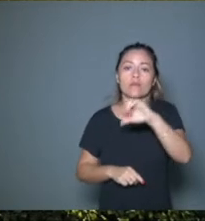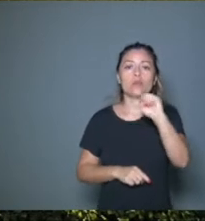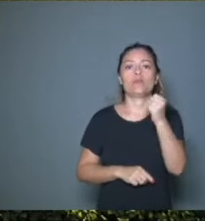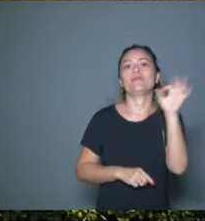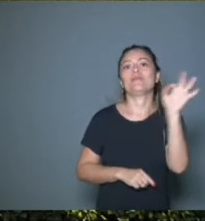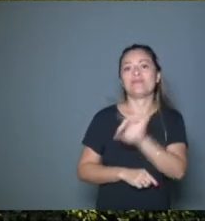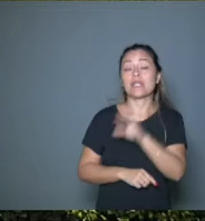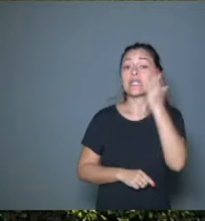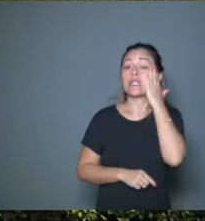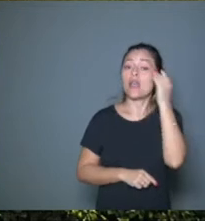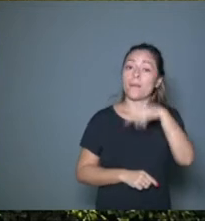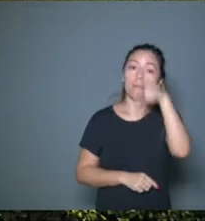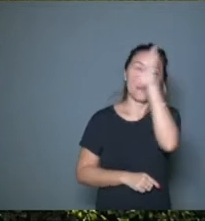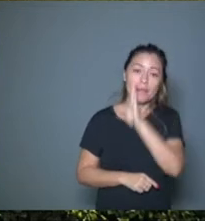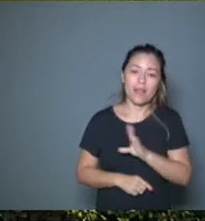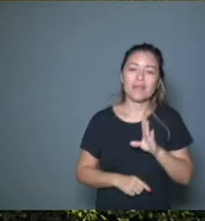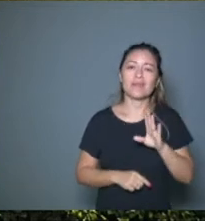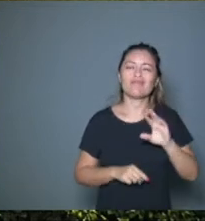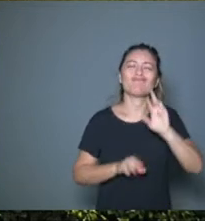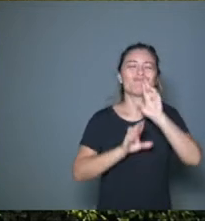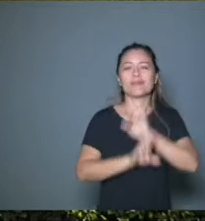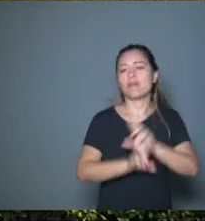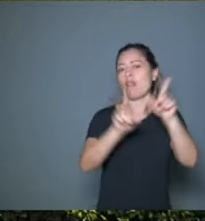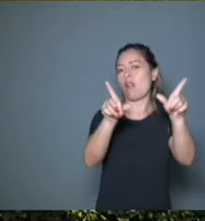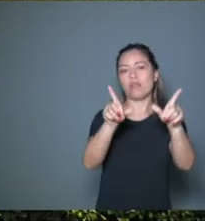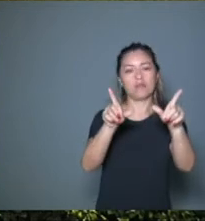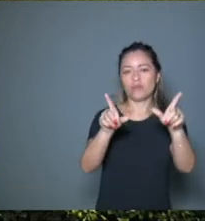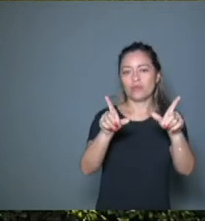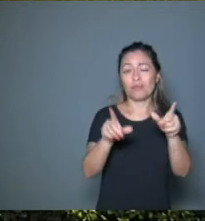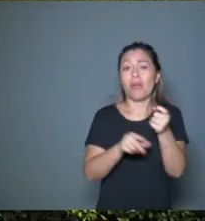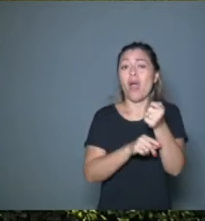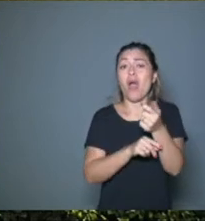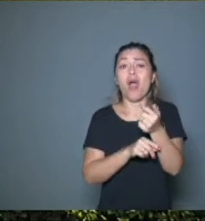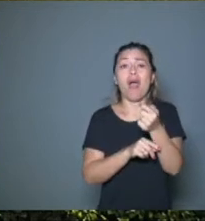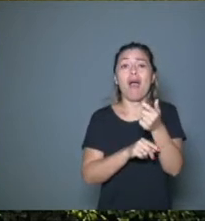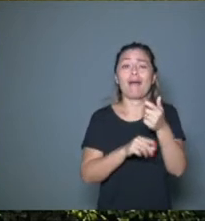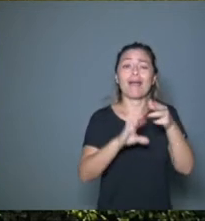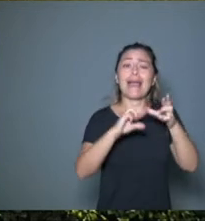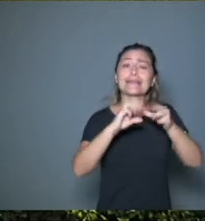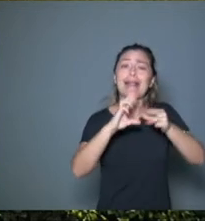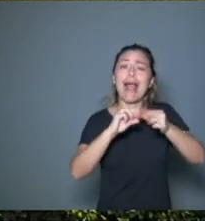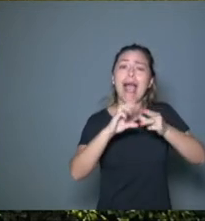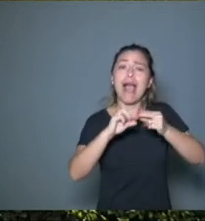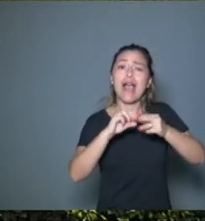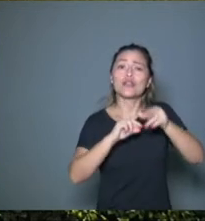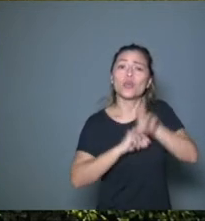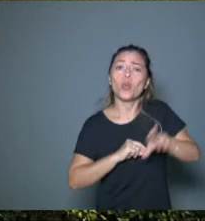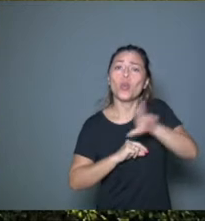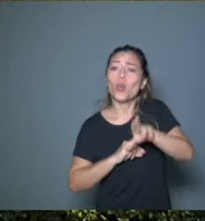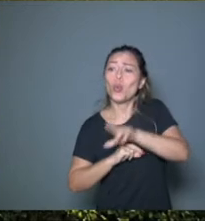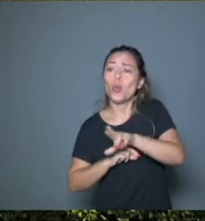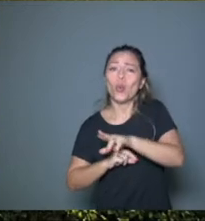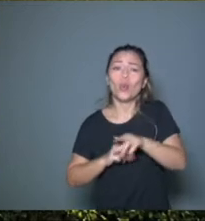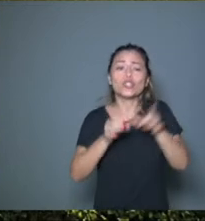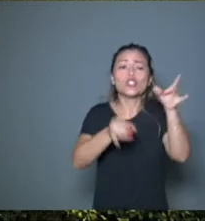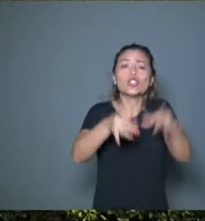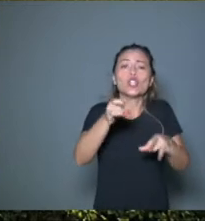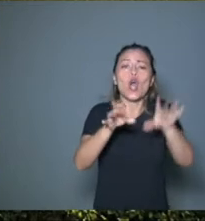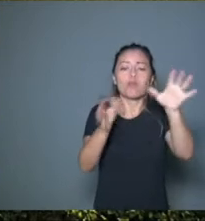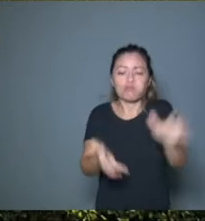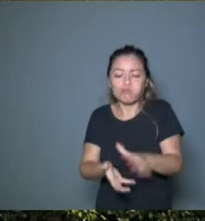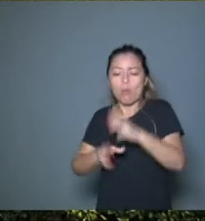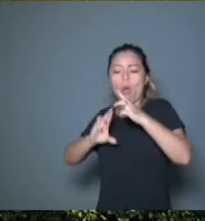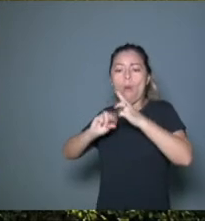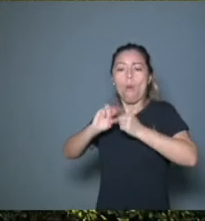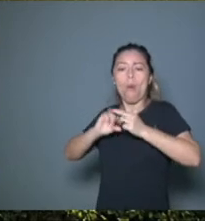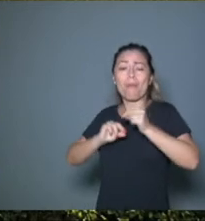Brasil a situação é mais complexa, né? Pouco é reciclável, cerca de 20, 30% reciclável. E